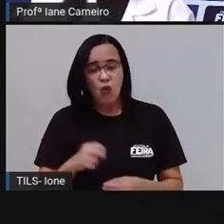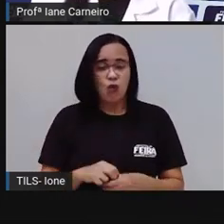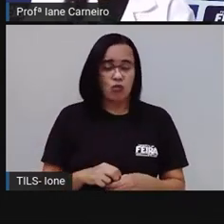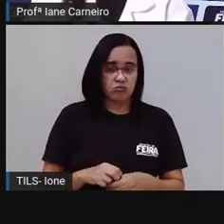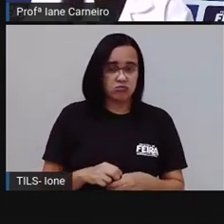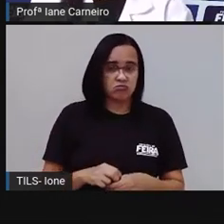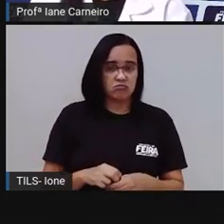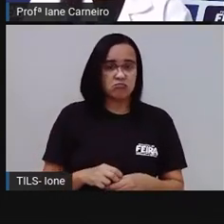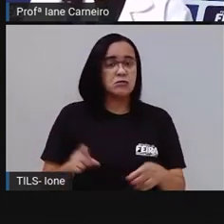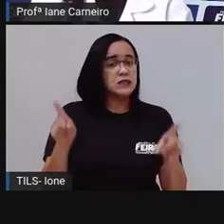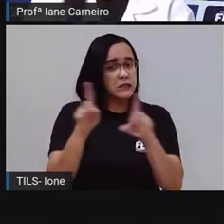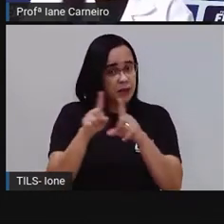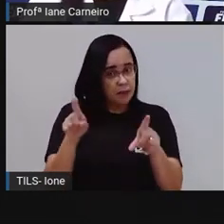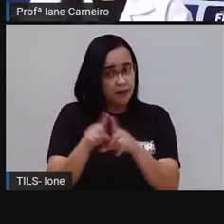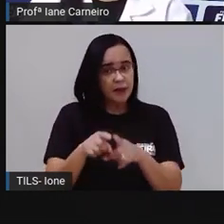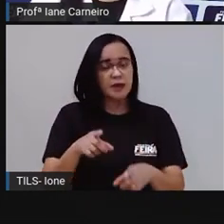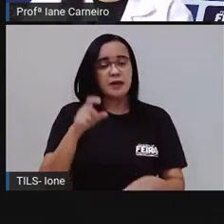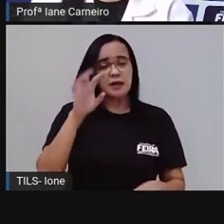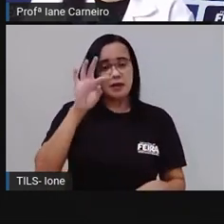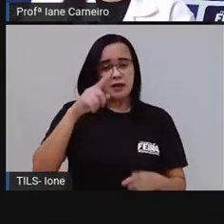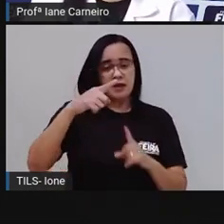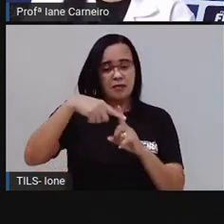né? Táxi, certo?